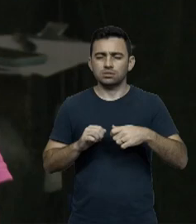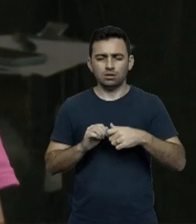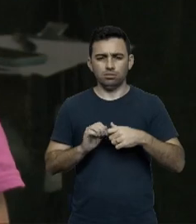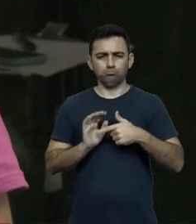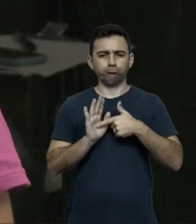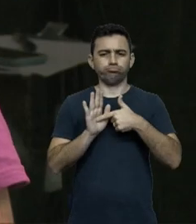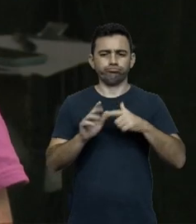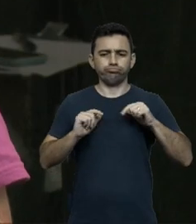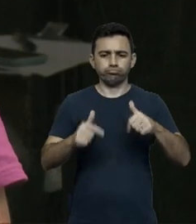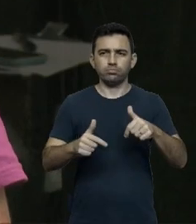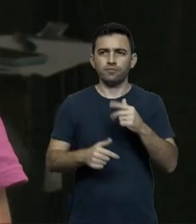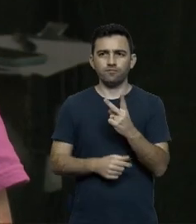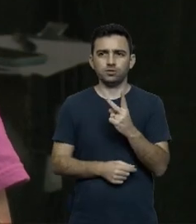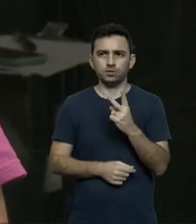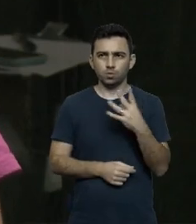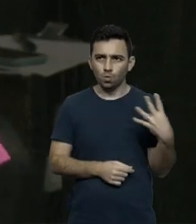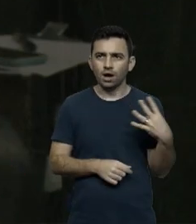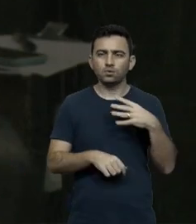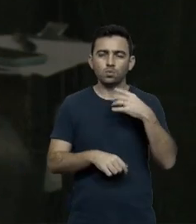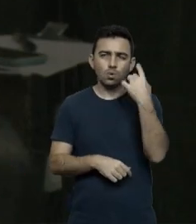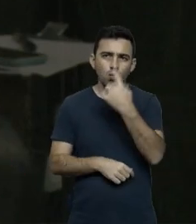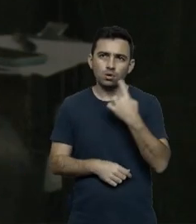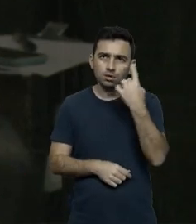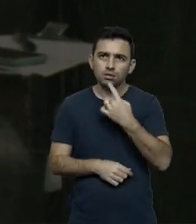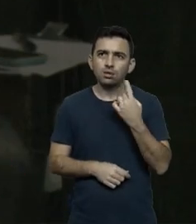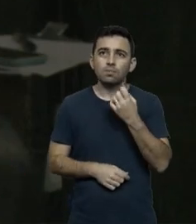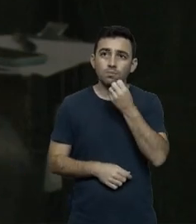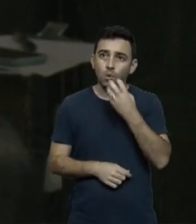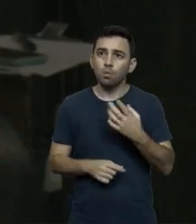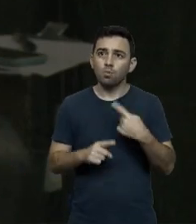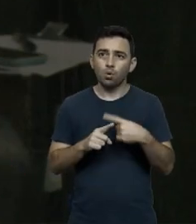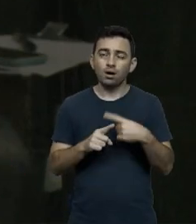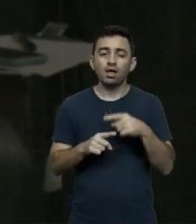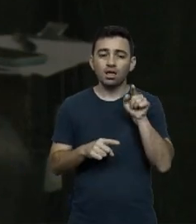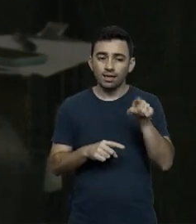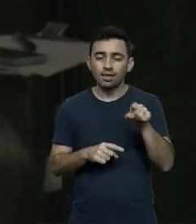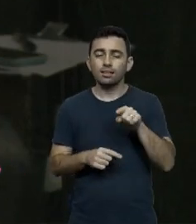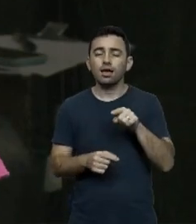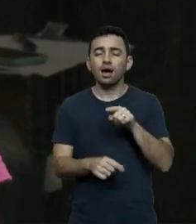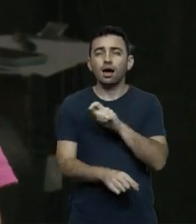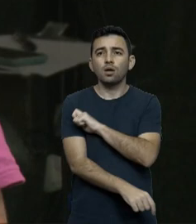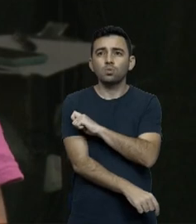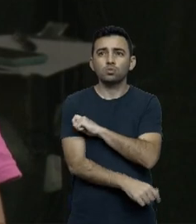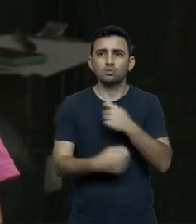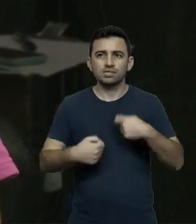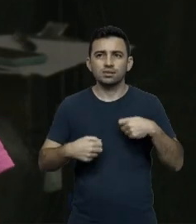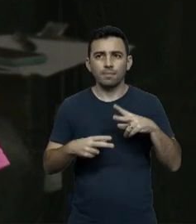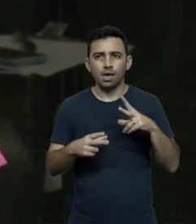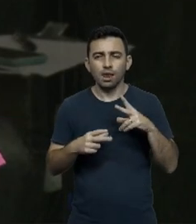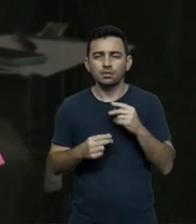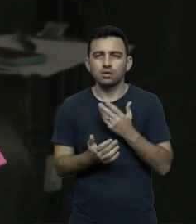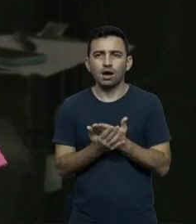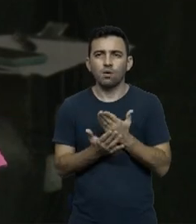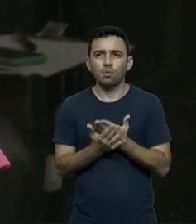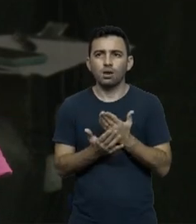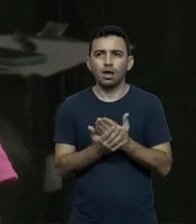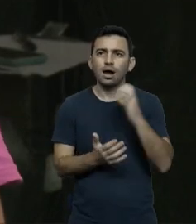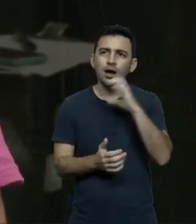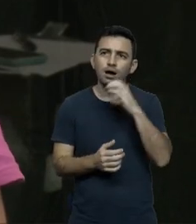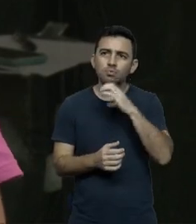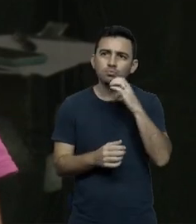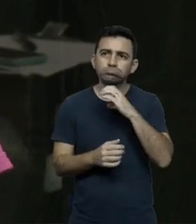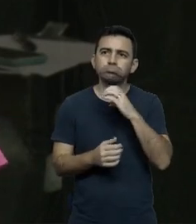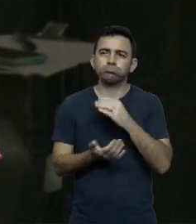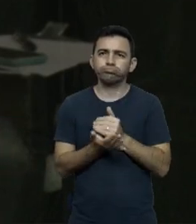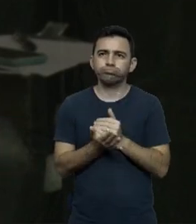horas Acho correto e apresentação por quê Porque o aluno merece ter aula né tenho que me apresentar começar o mais breve possível